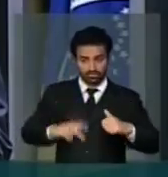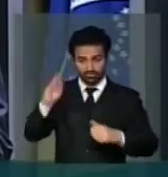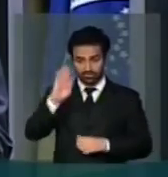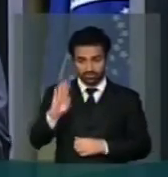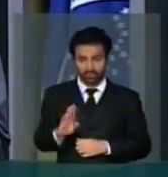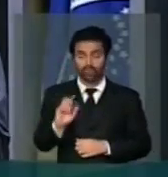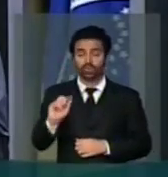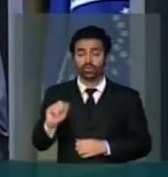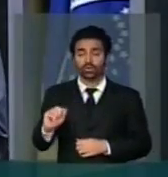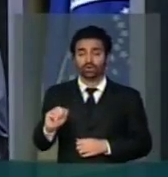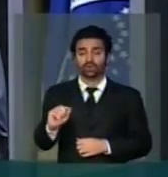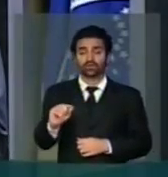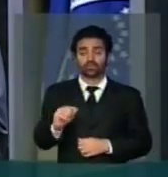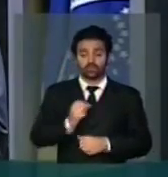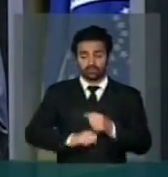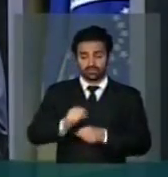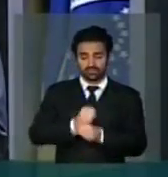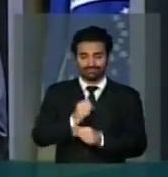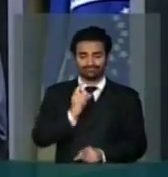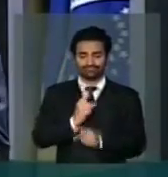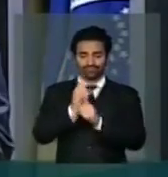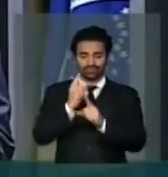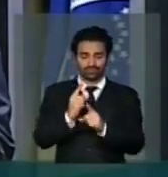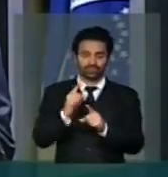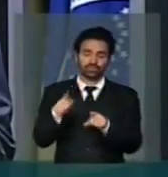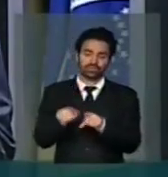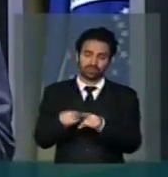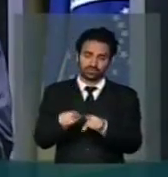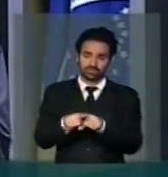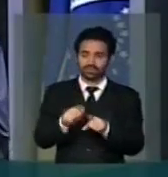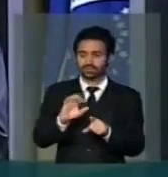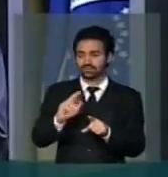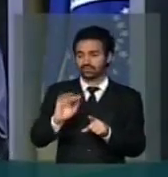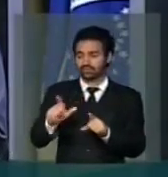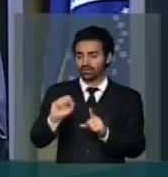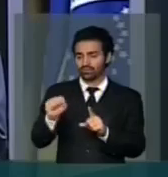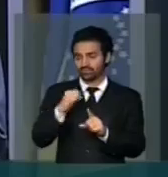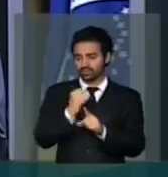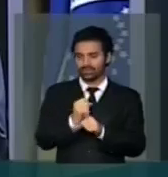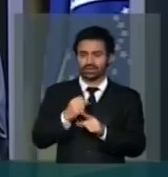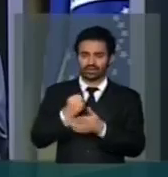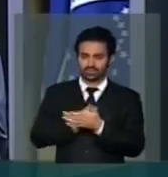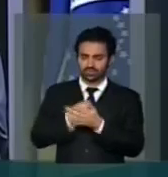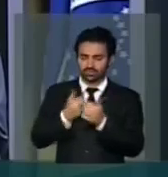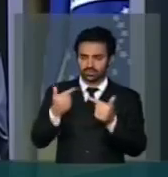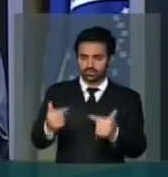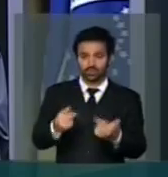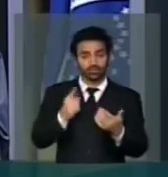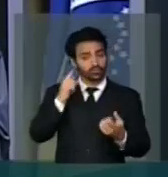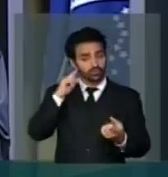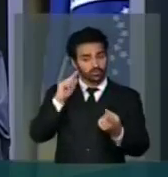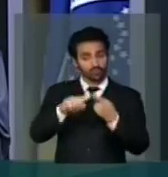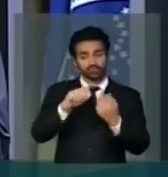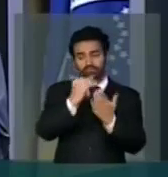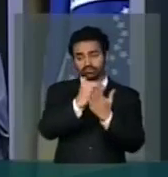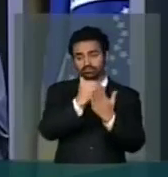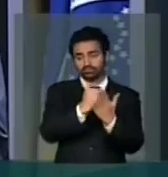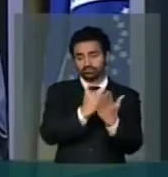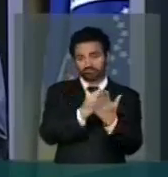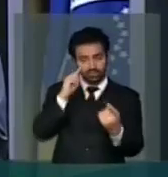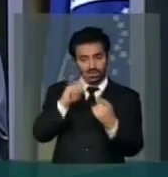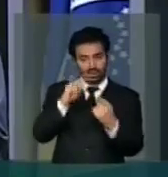ano passado, e com o movimento civil e apartidário Todos pela Educação, que traçou metas para a melhoria do ensino do país